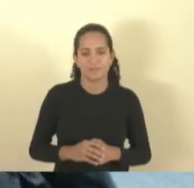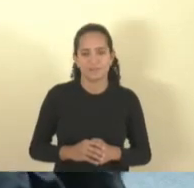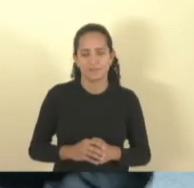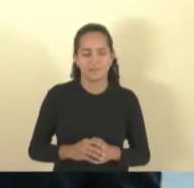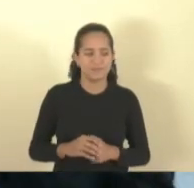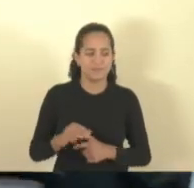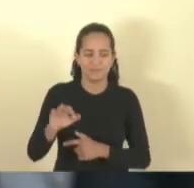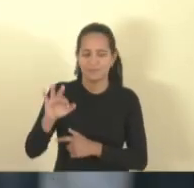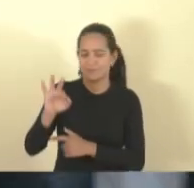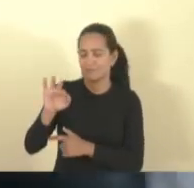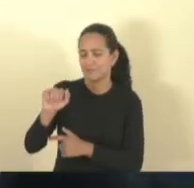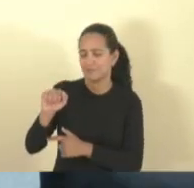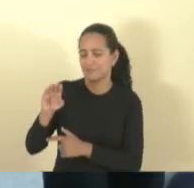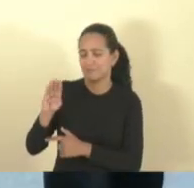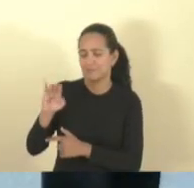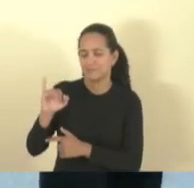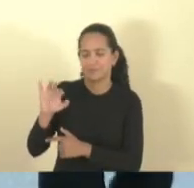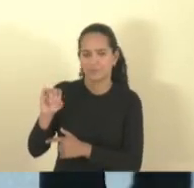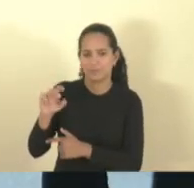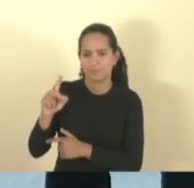Fábio Paiva Charpinel.